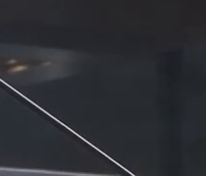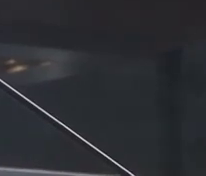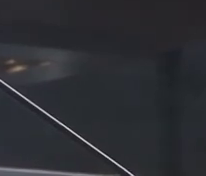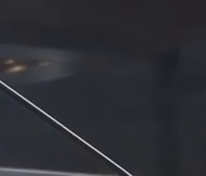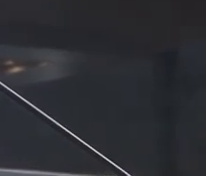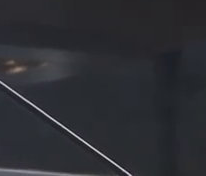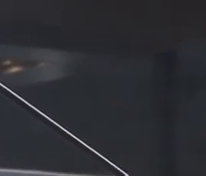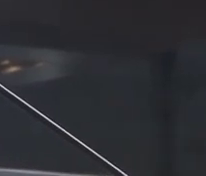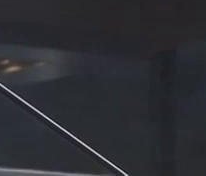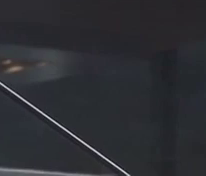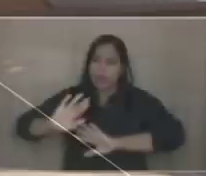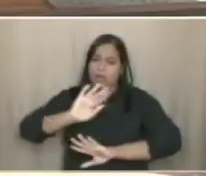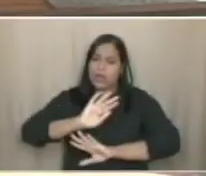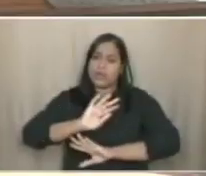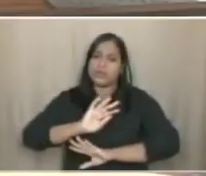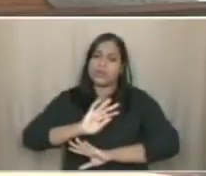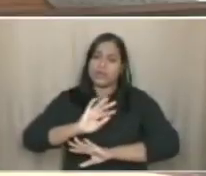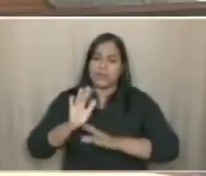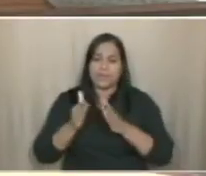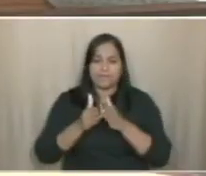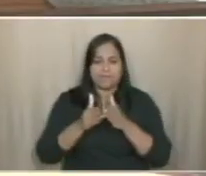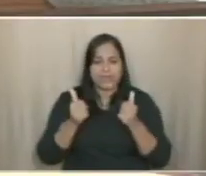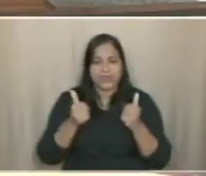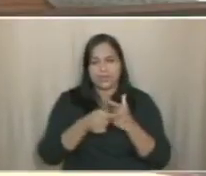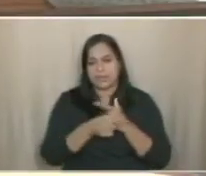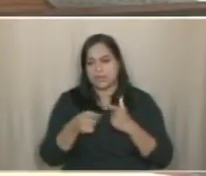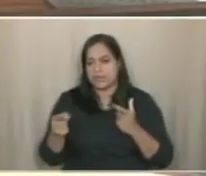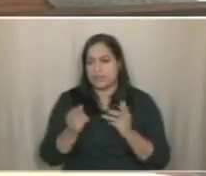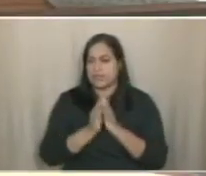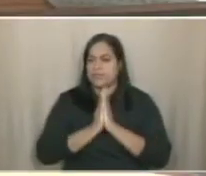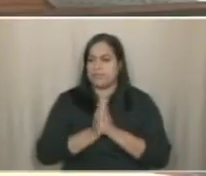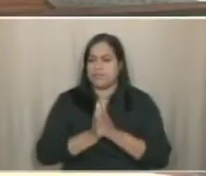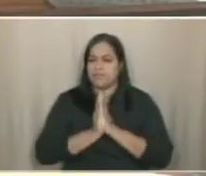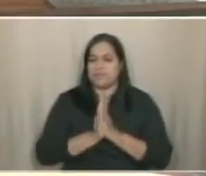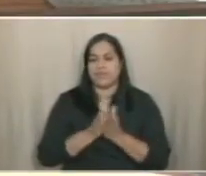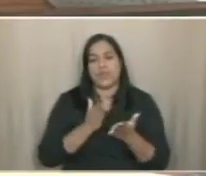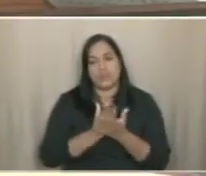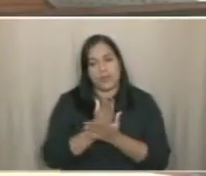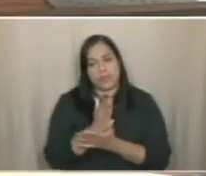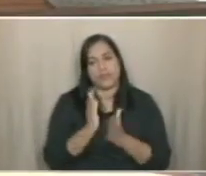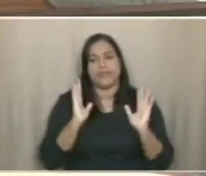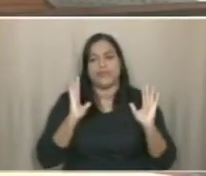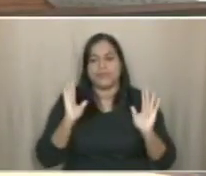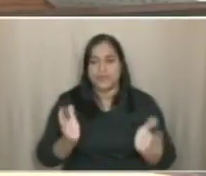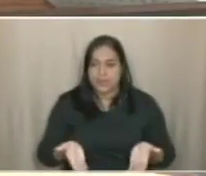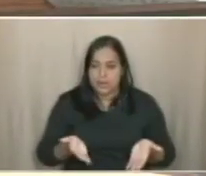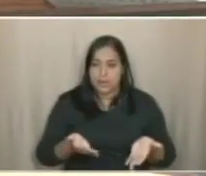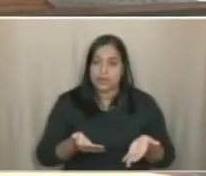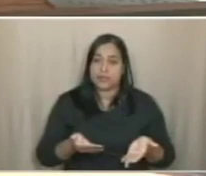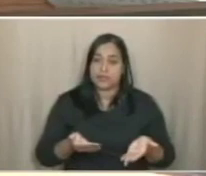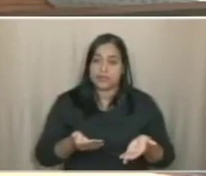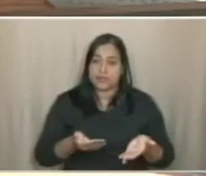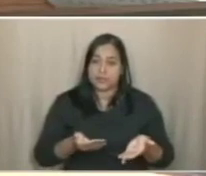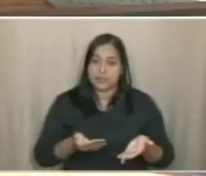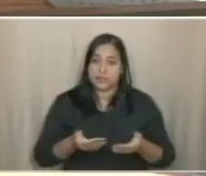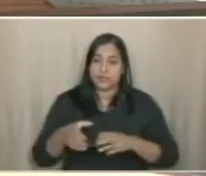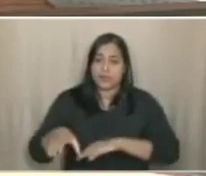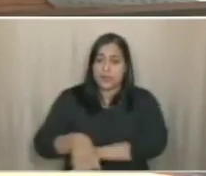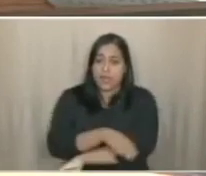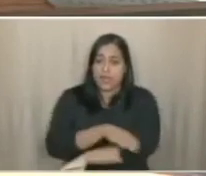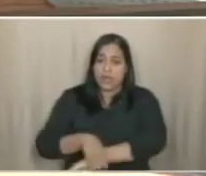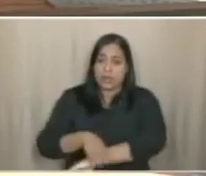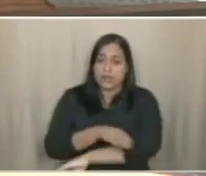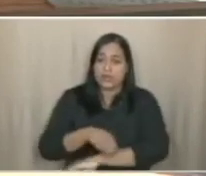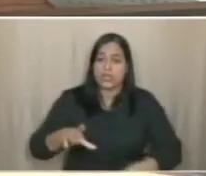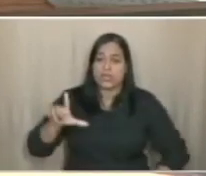no entorno da Lagoa eu peço aqui faço um apelo que foi aprovada nessa casa a calçada da